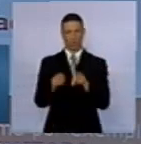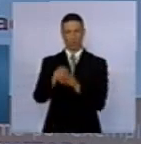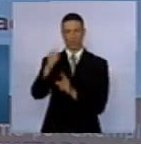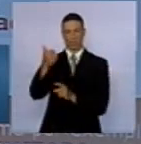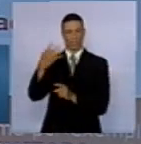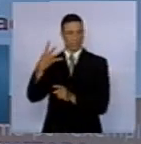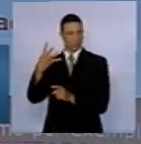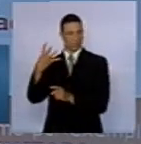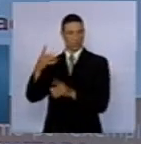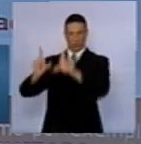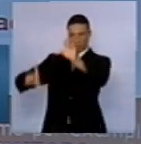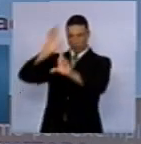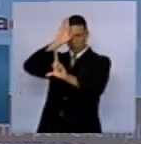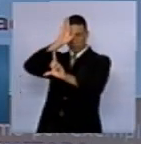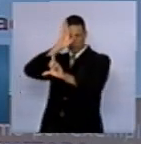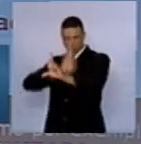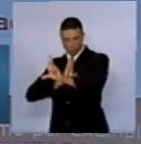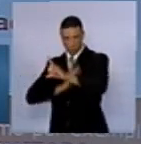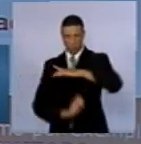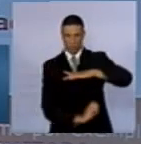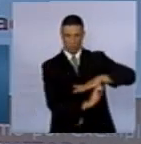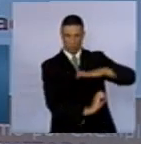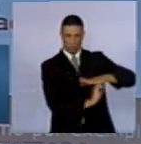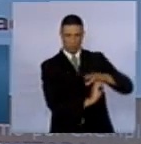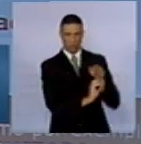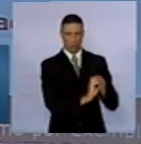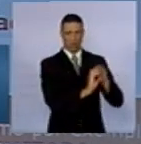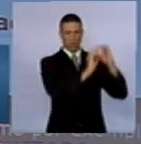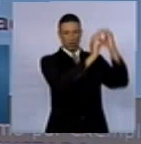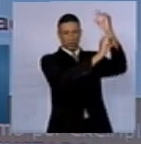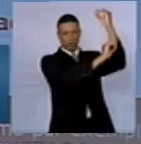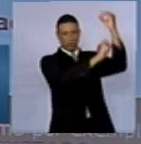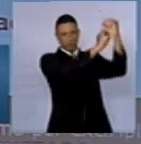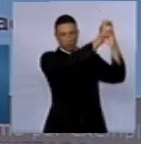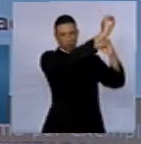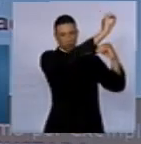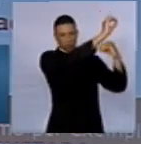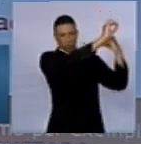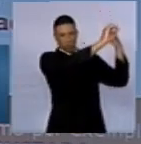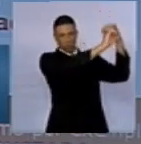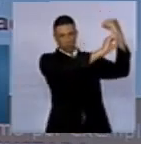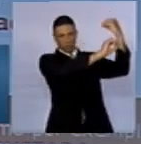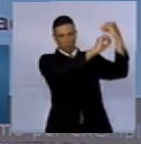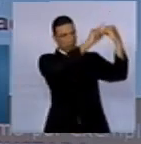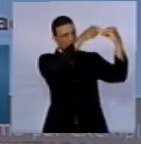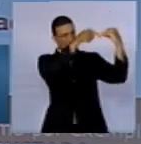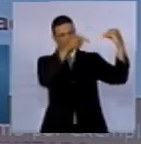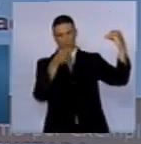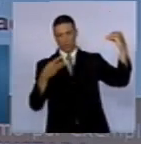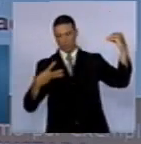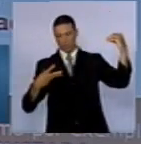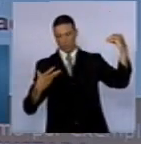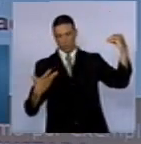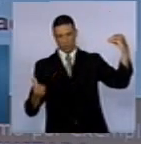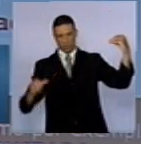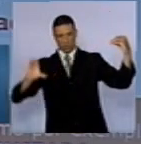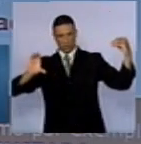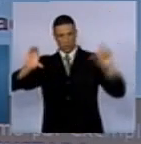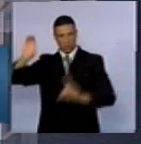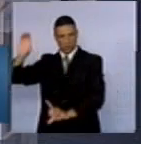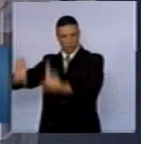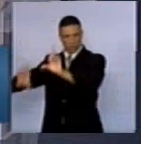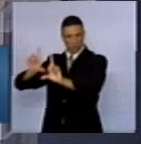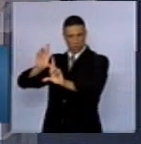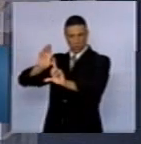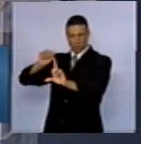canais abertos, no caso, para a operadora de satélite, estamos falando em 36 canais mandatórios pela